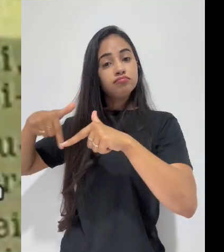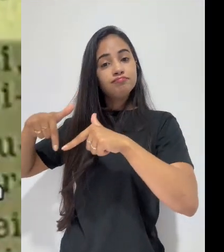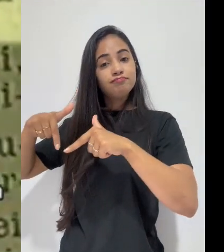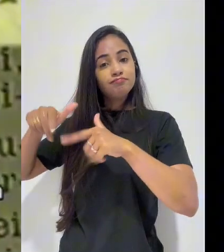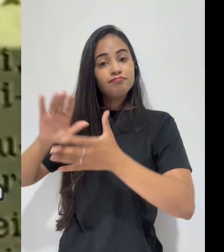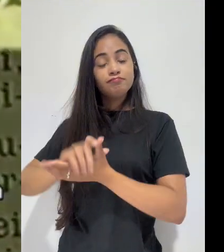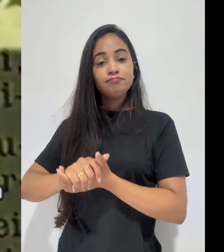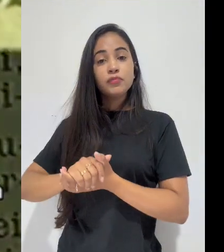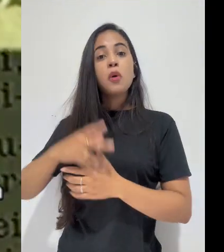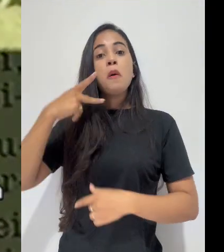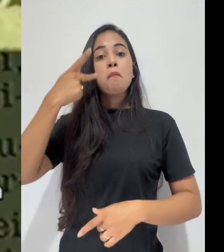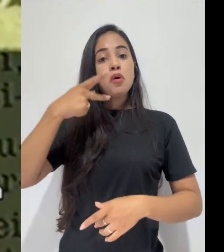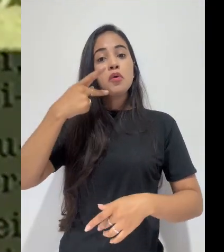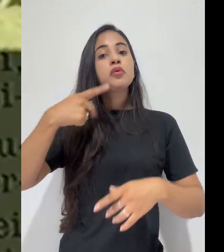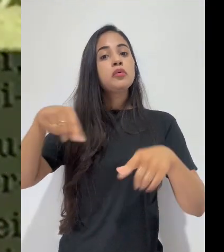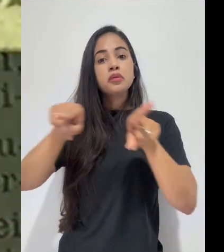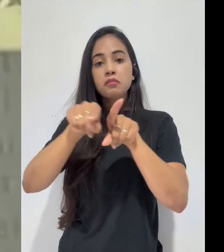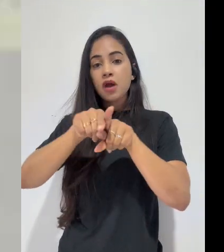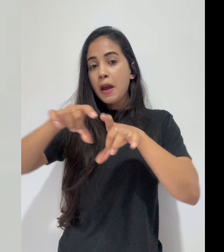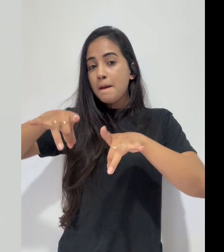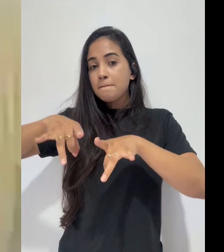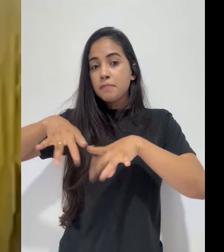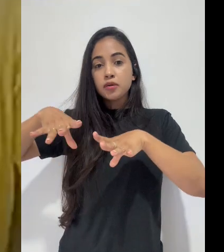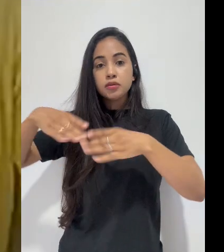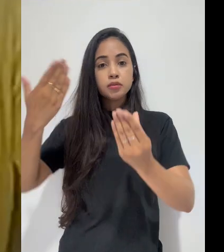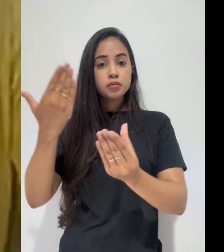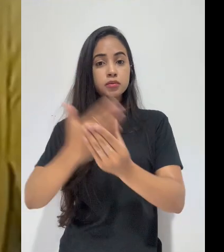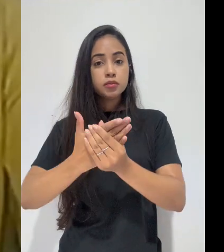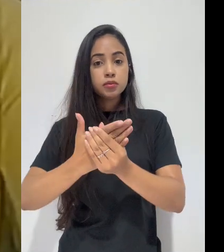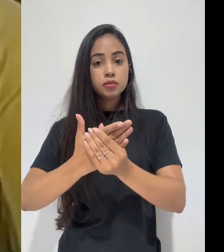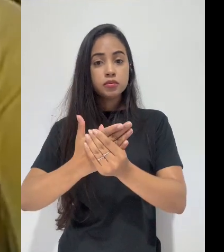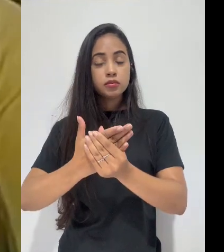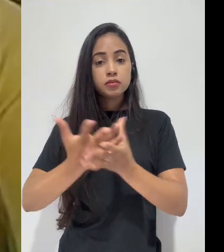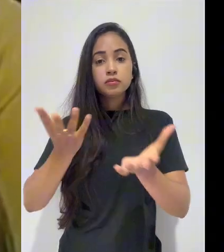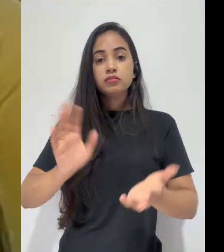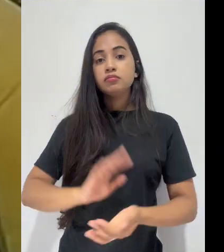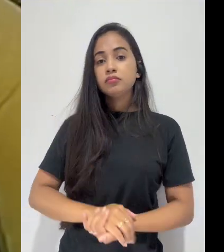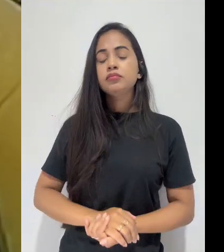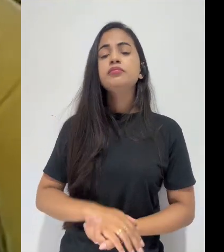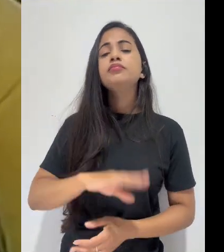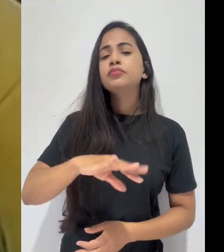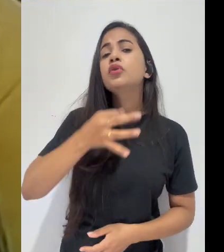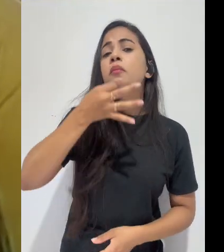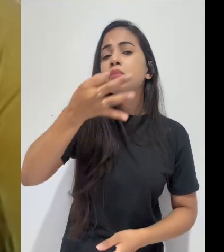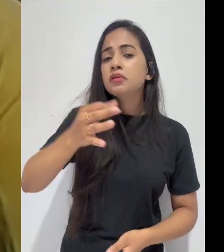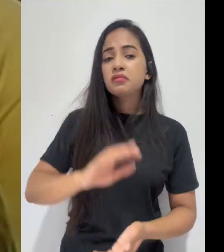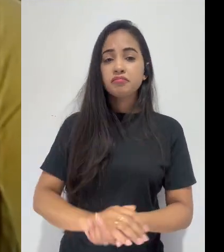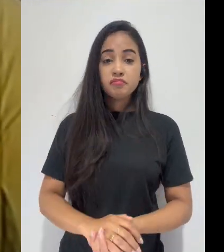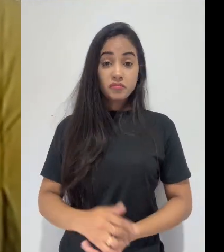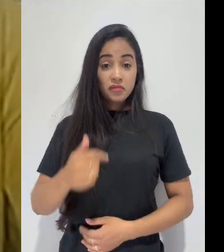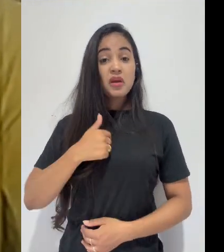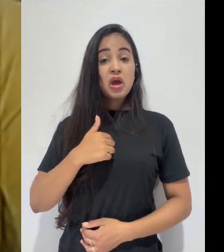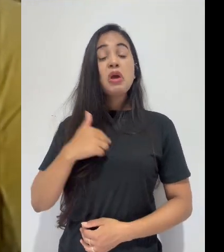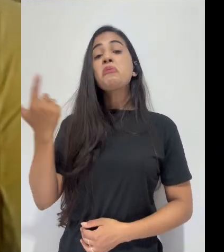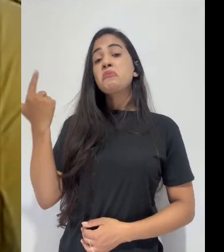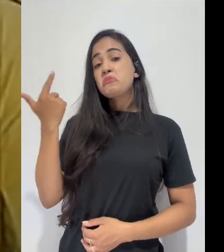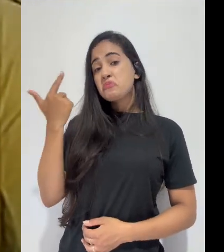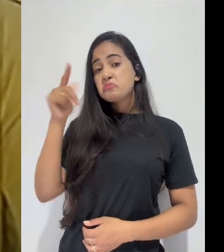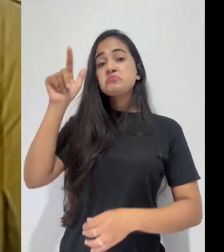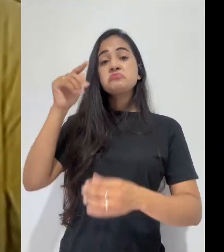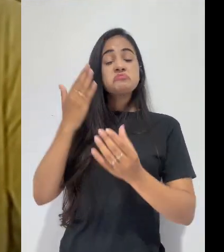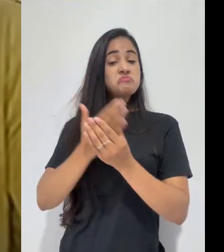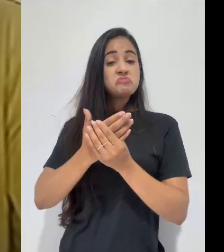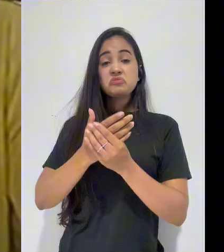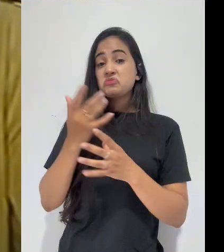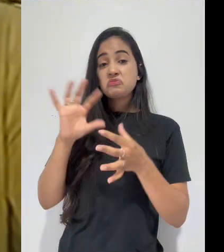de racismo, saiu do processo. Qual que é a sua opinião sobre o caso hoje? Eu ganhei a causa foi a justiça, eu ganhei a